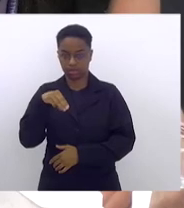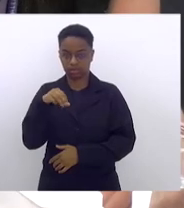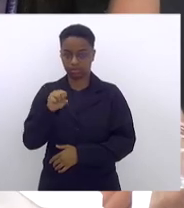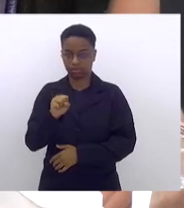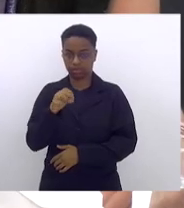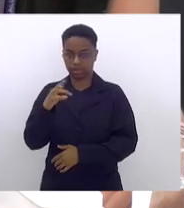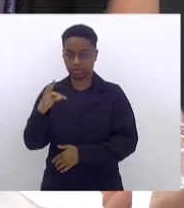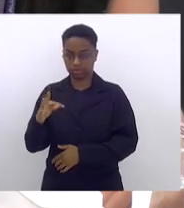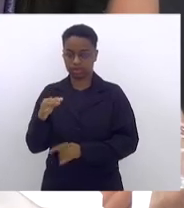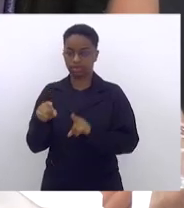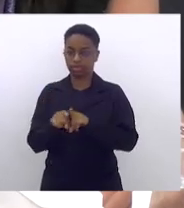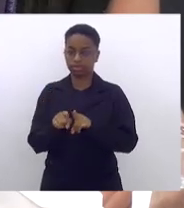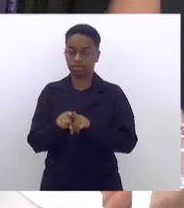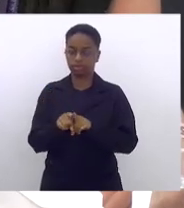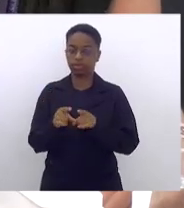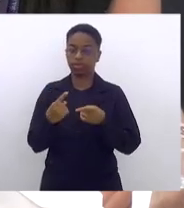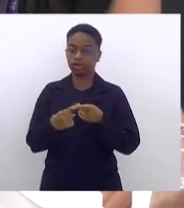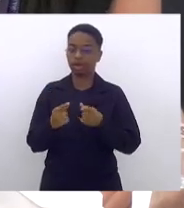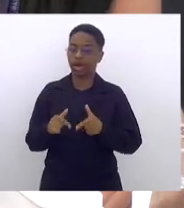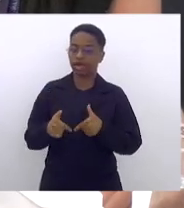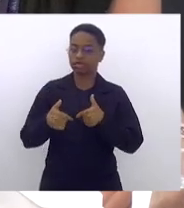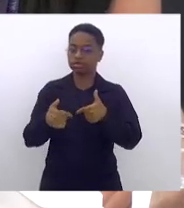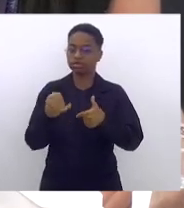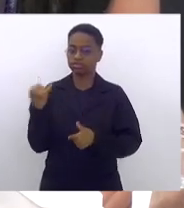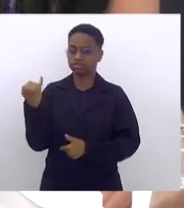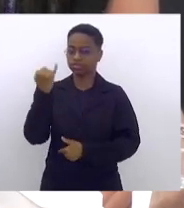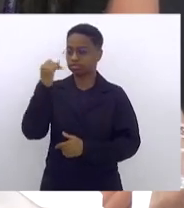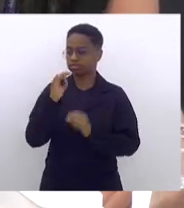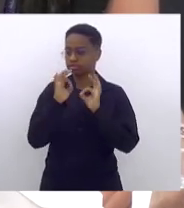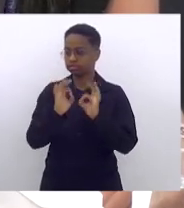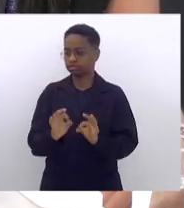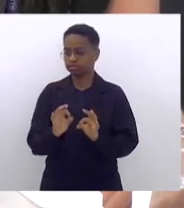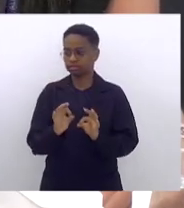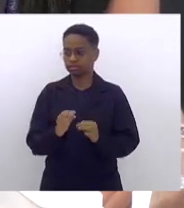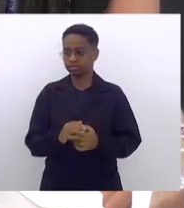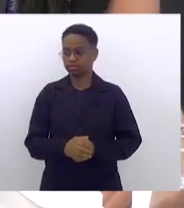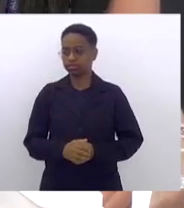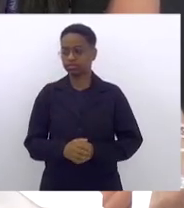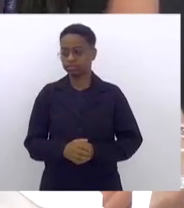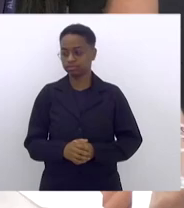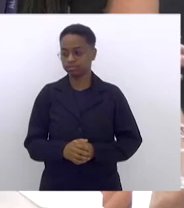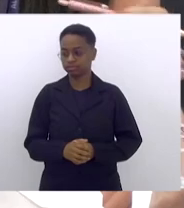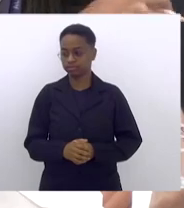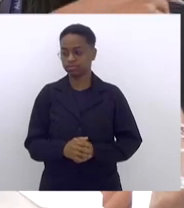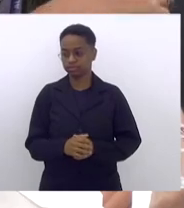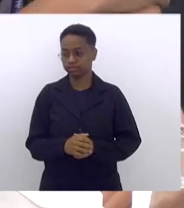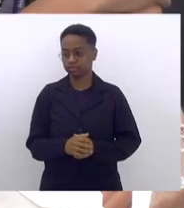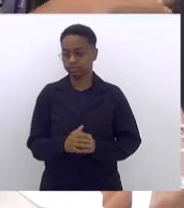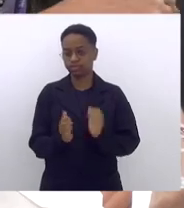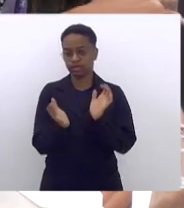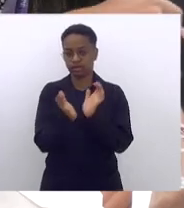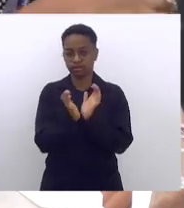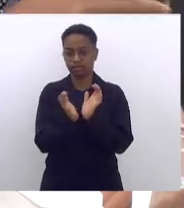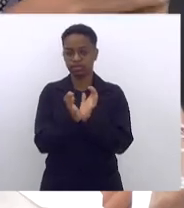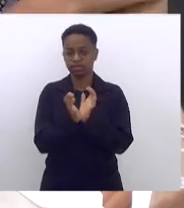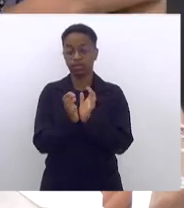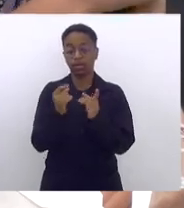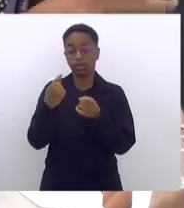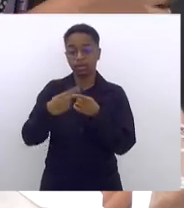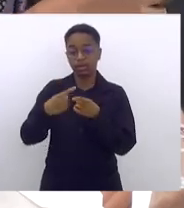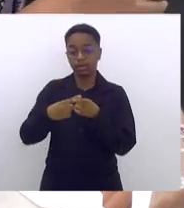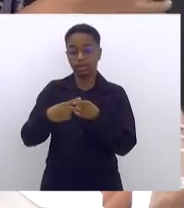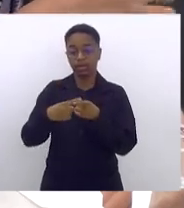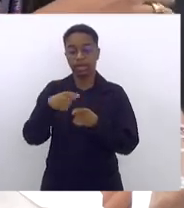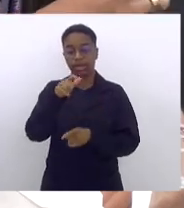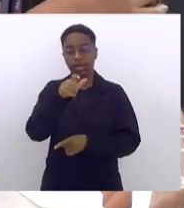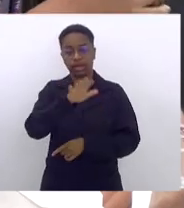uma iniciativa extremamente importante para o público, principalmente crianças que possuem o